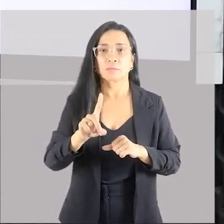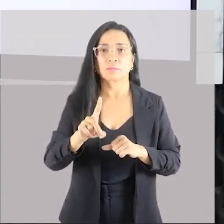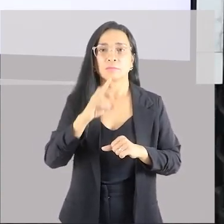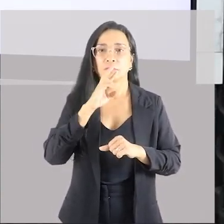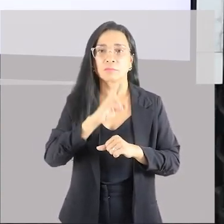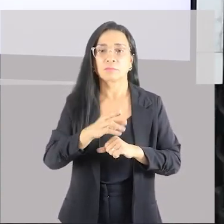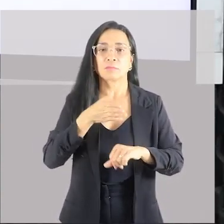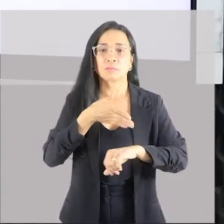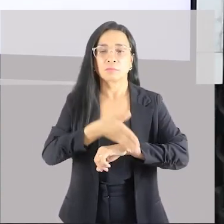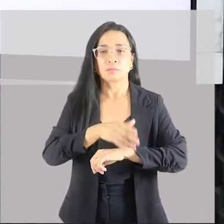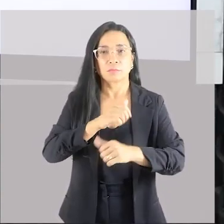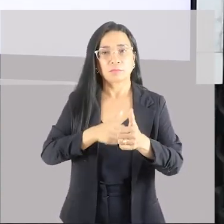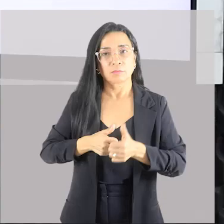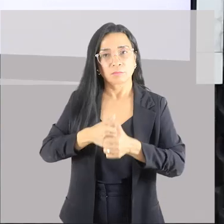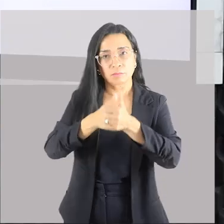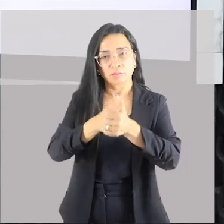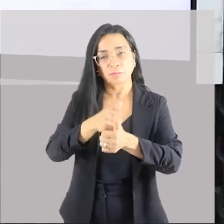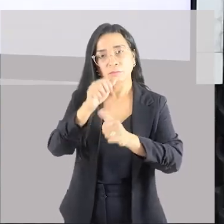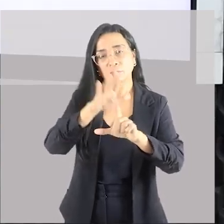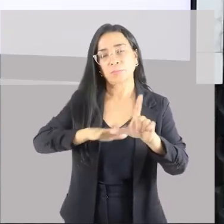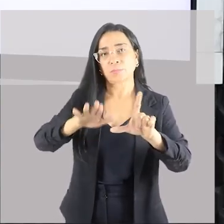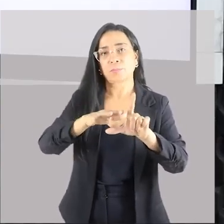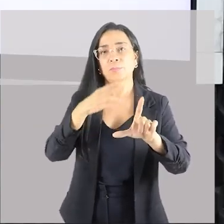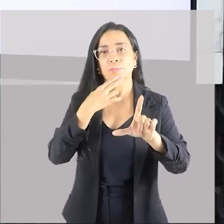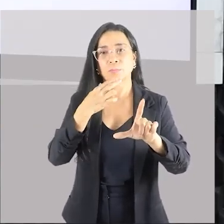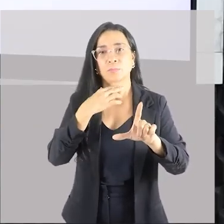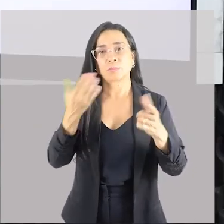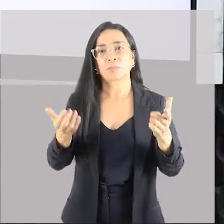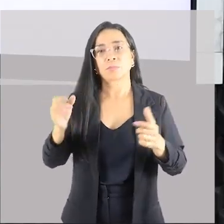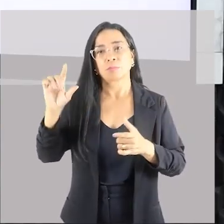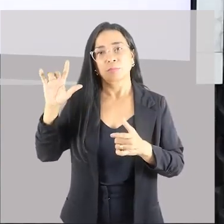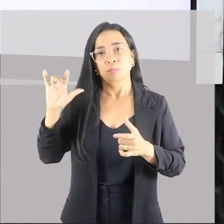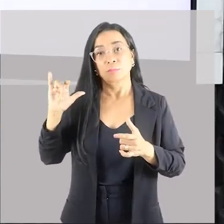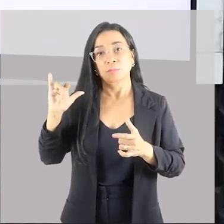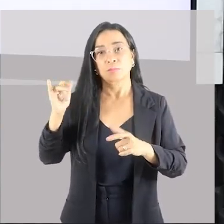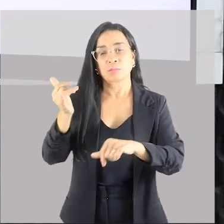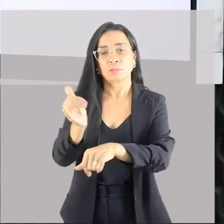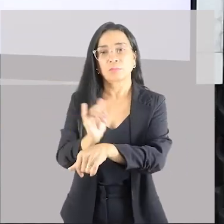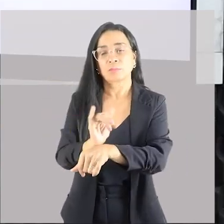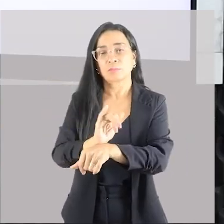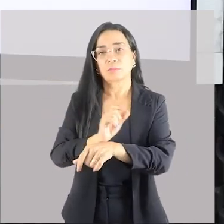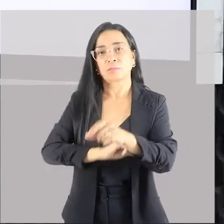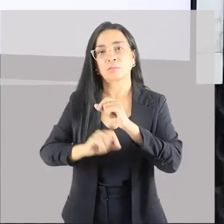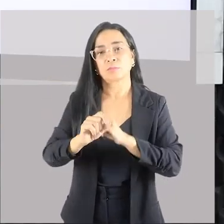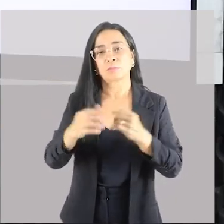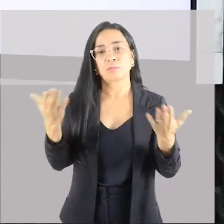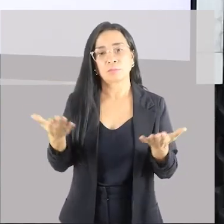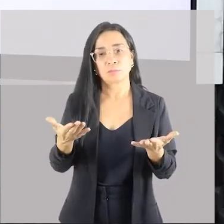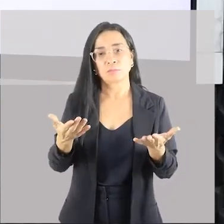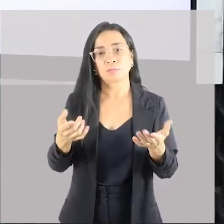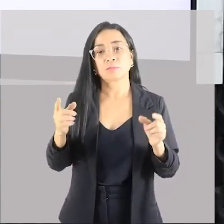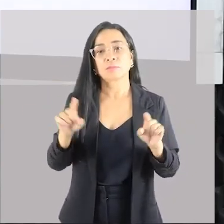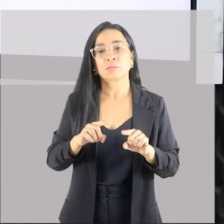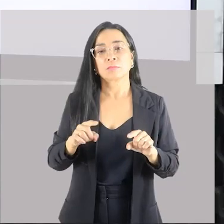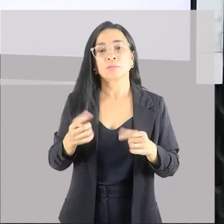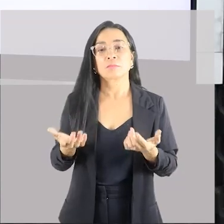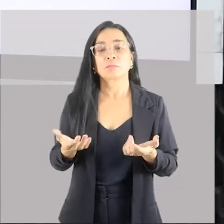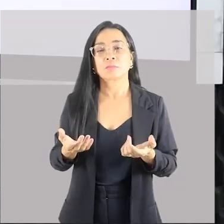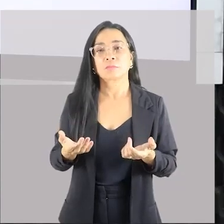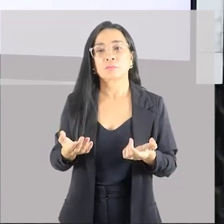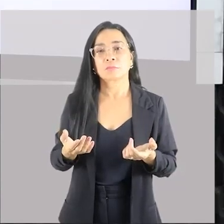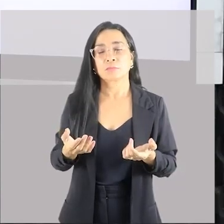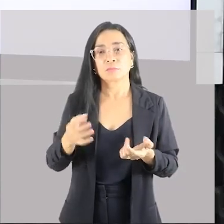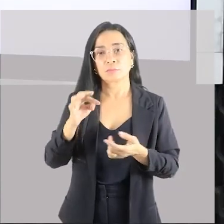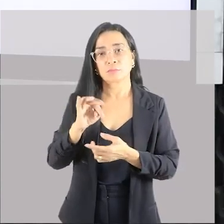certo? Sigam a plataforma Gonçalves Dias no Instagram, no YouTube, e em breve ali nós estaremos também